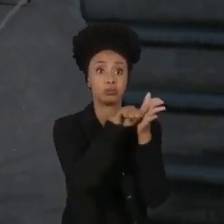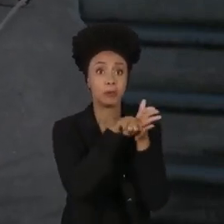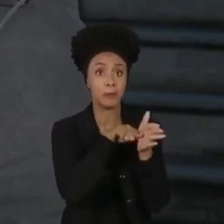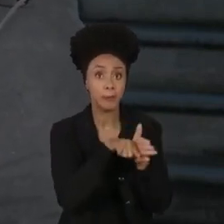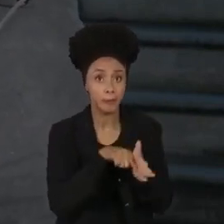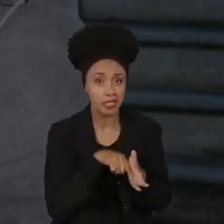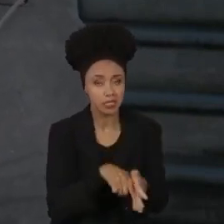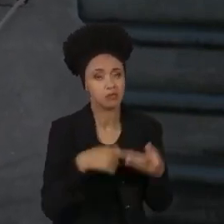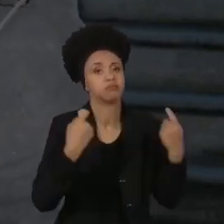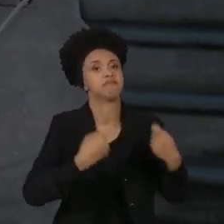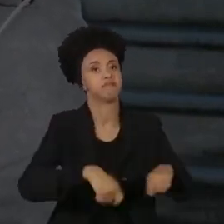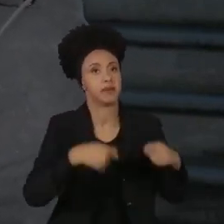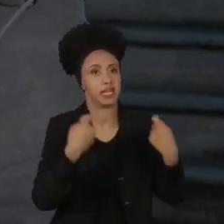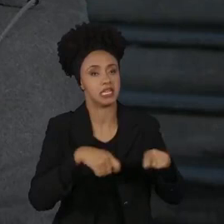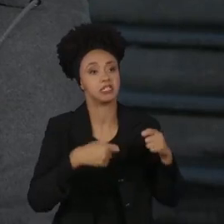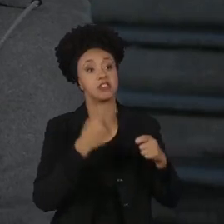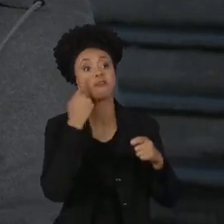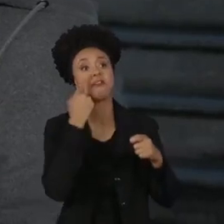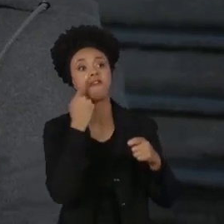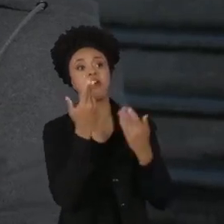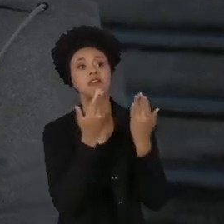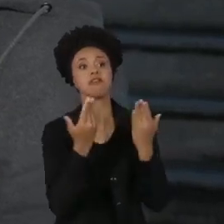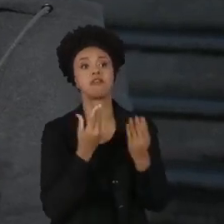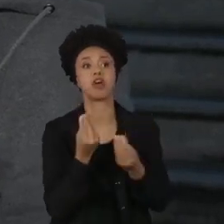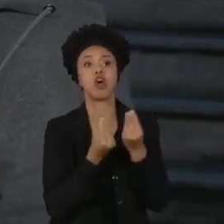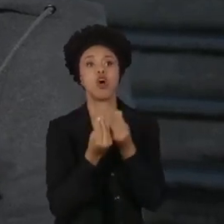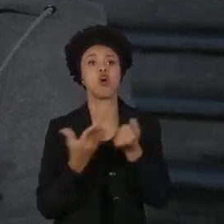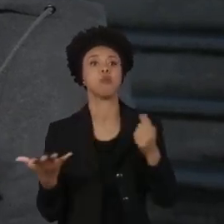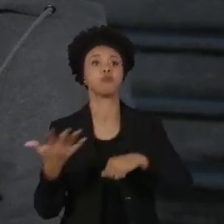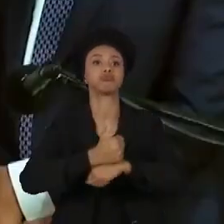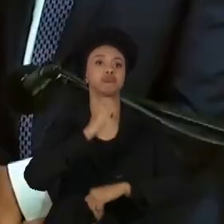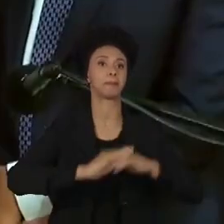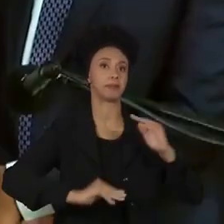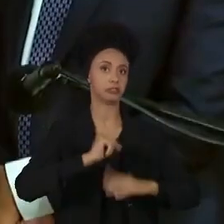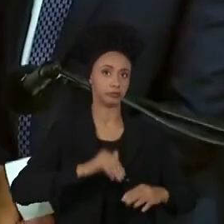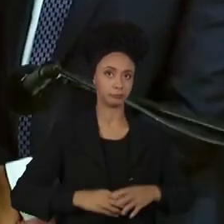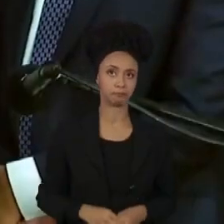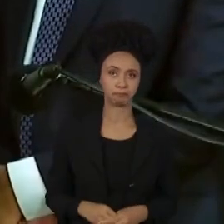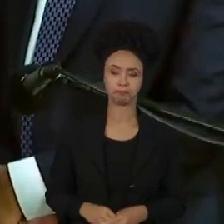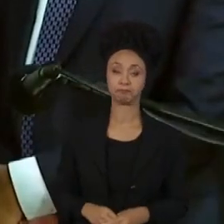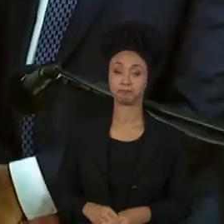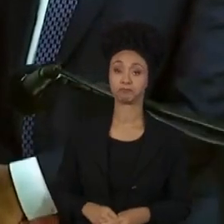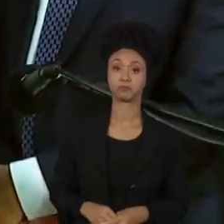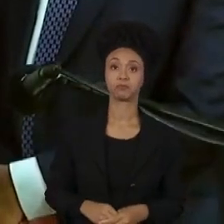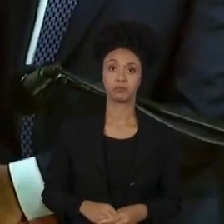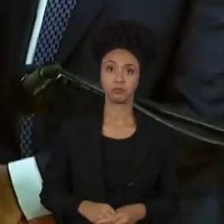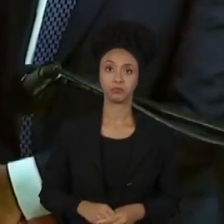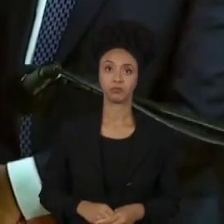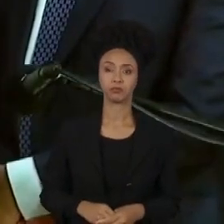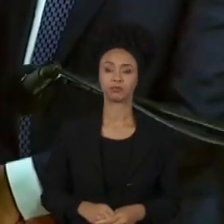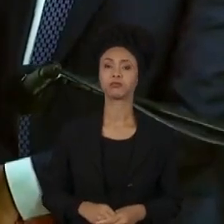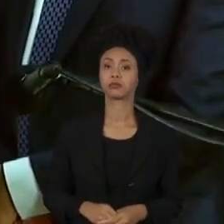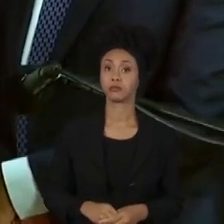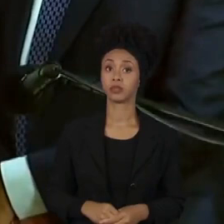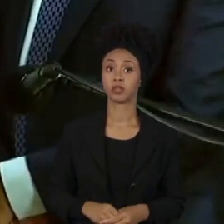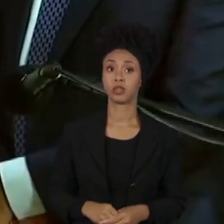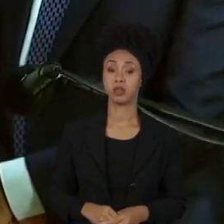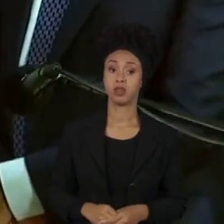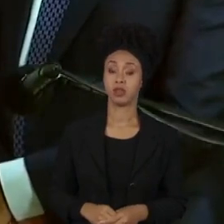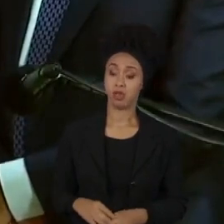aberto pelo TSE para apurar os atos antidemocráticos. Ele não vai